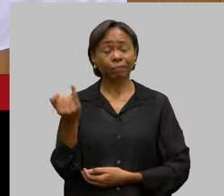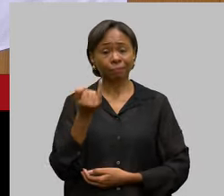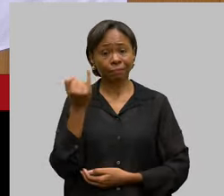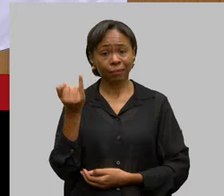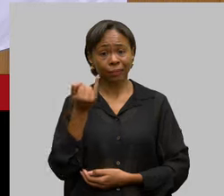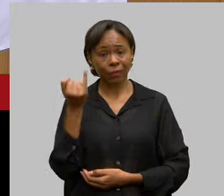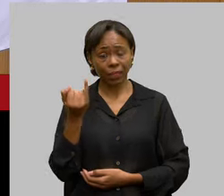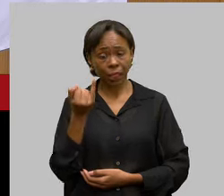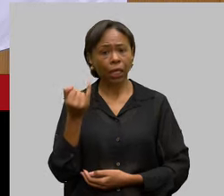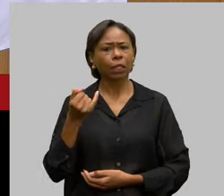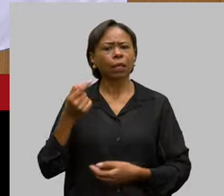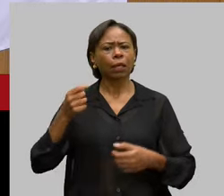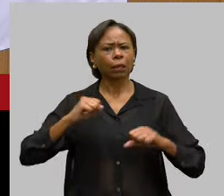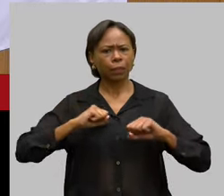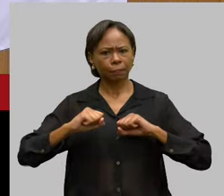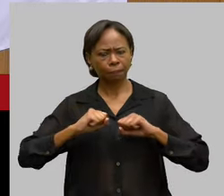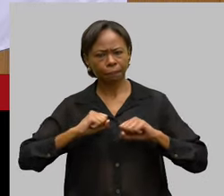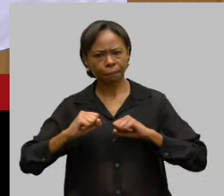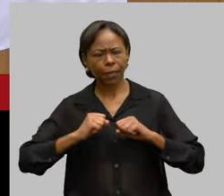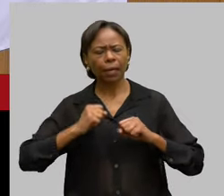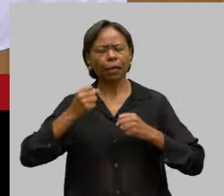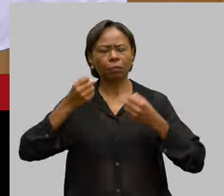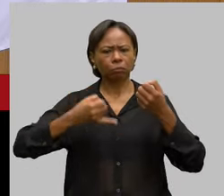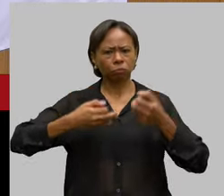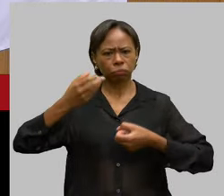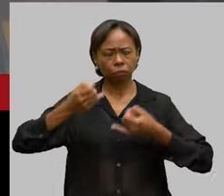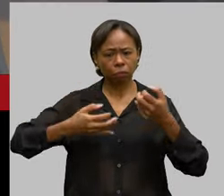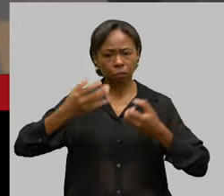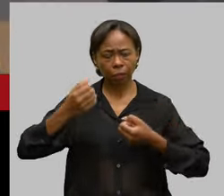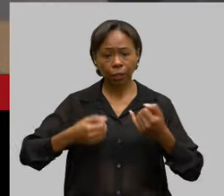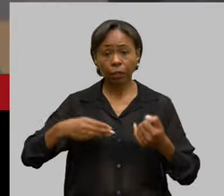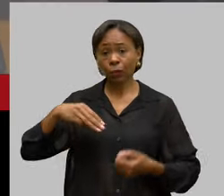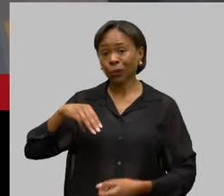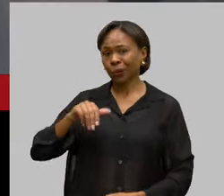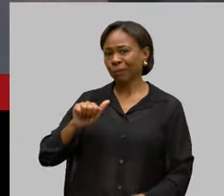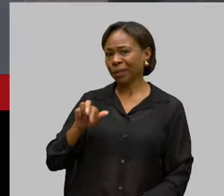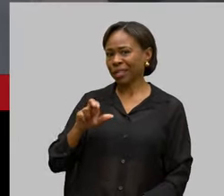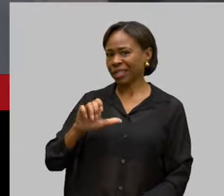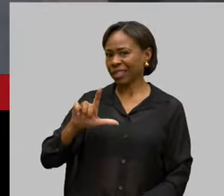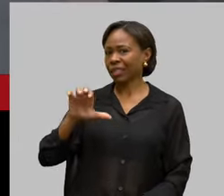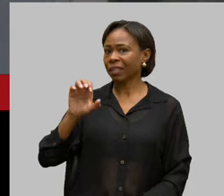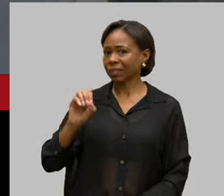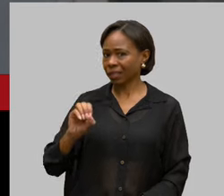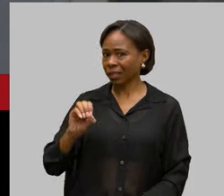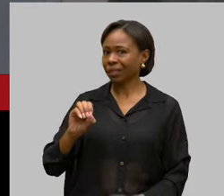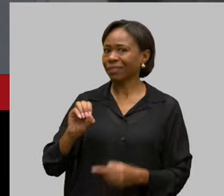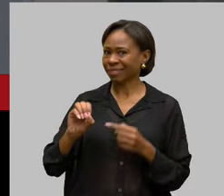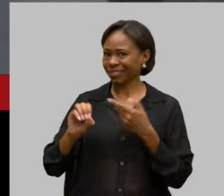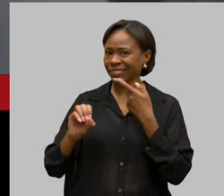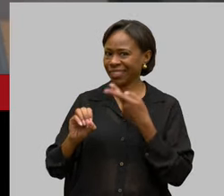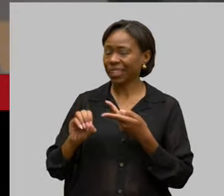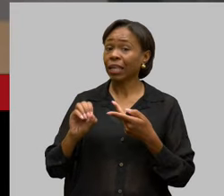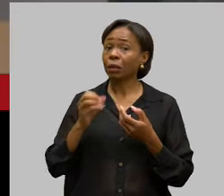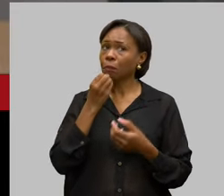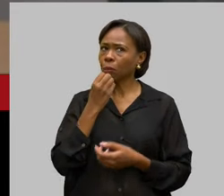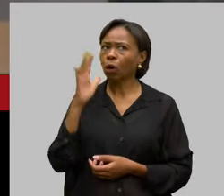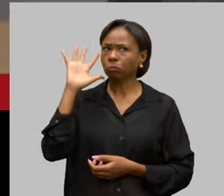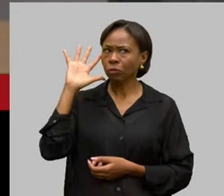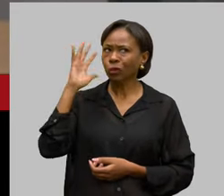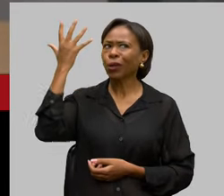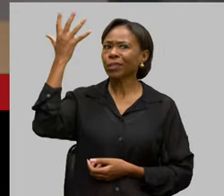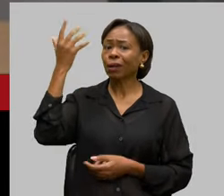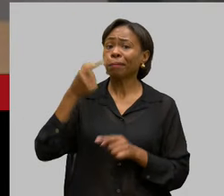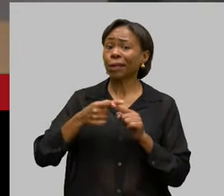efetuar esses debates E como eu trouxe pro Dr Marcelo aqui agora Que bom que alguém trouxe uma solução Porque até então estava aqui trazendo as